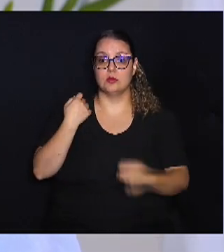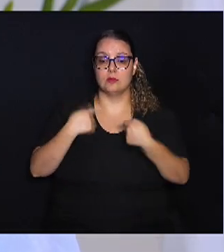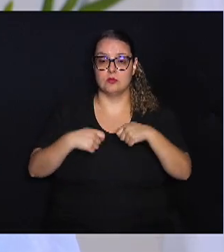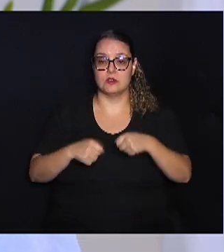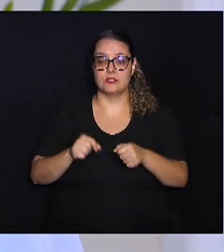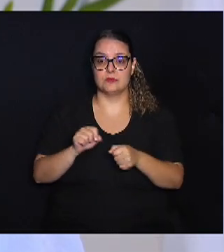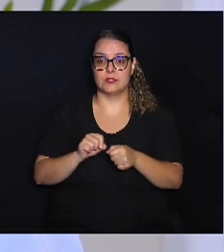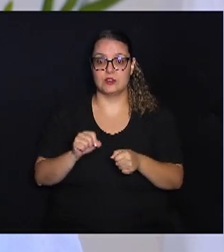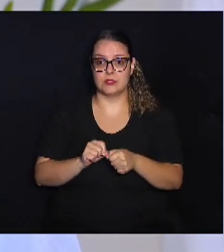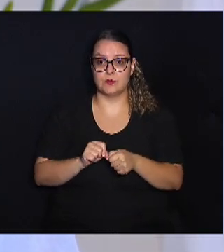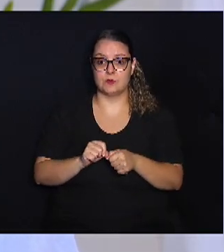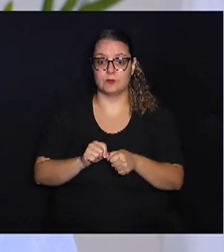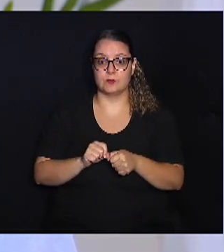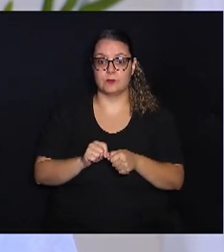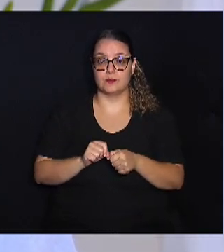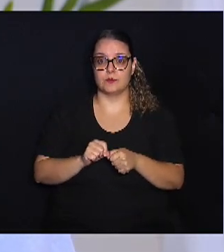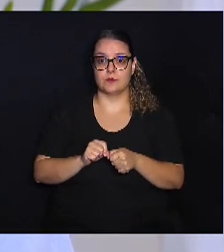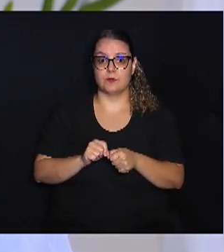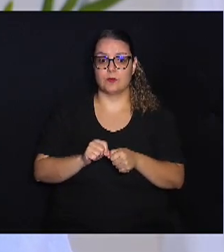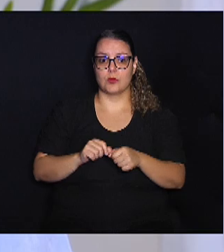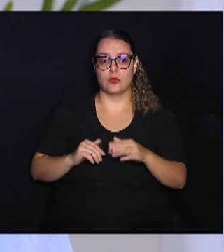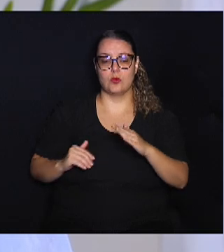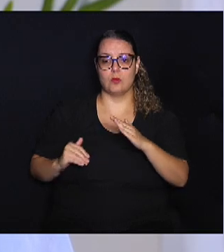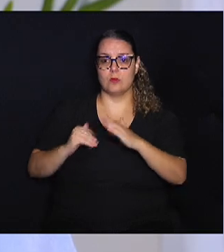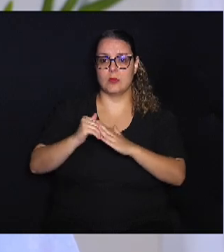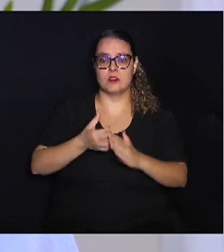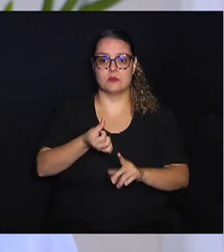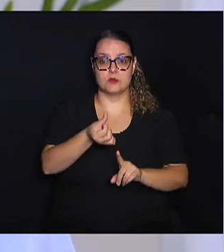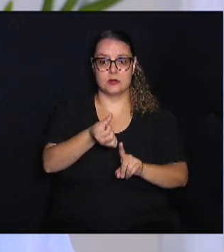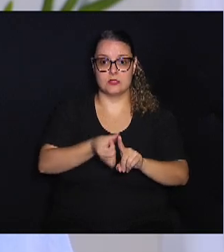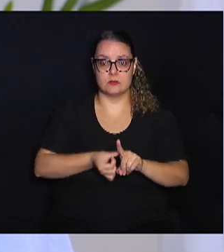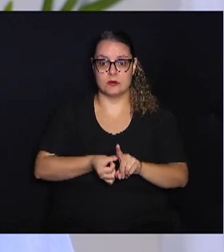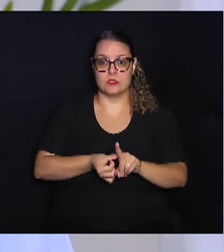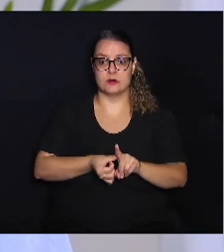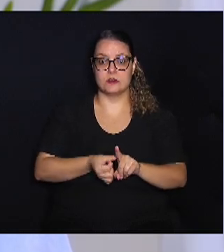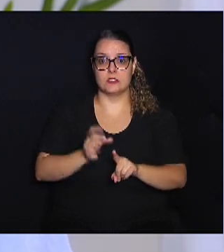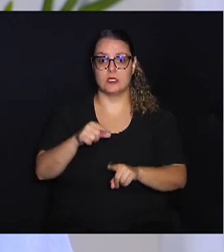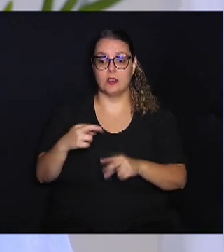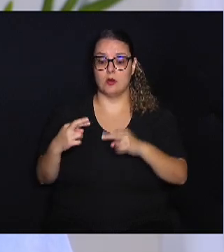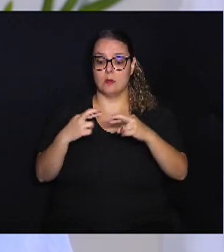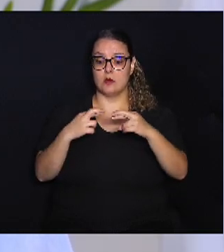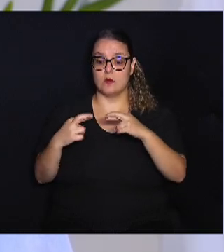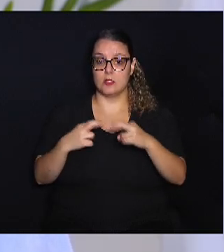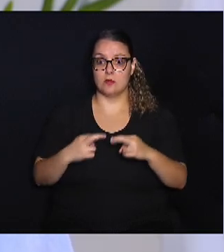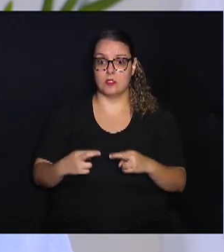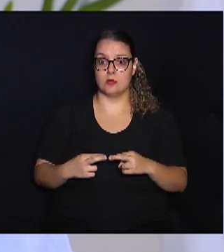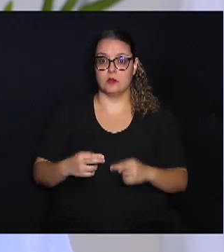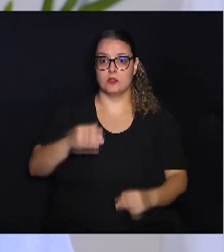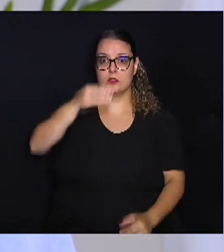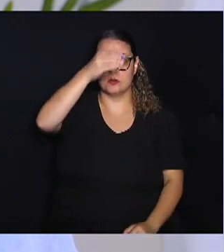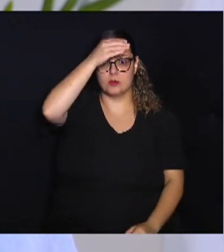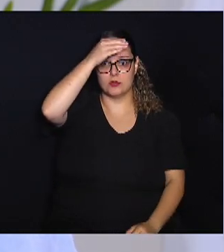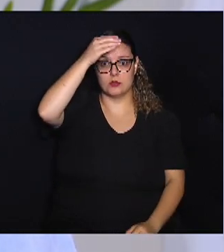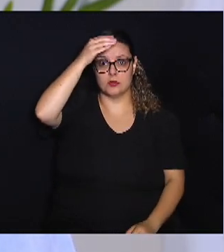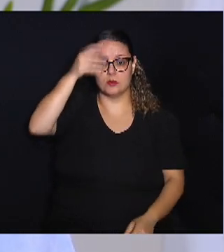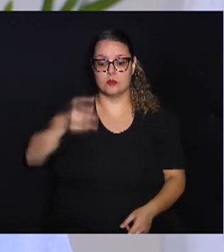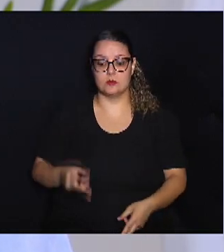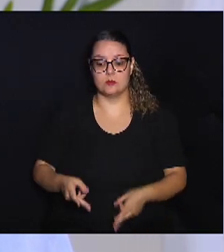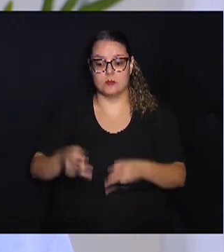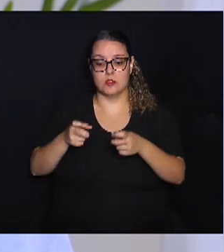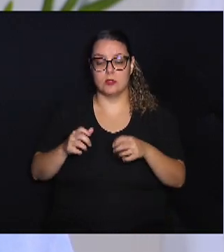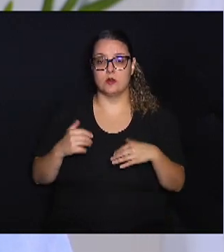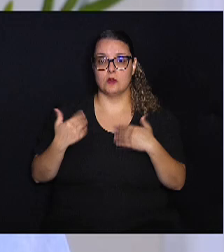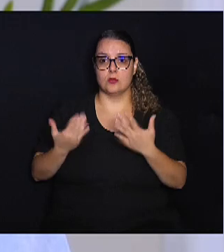fazer dentro de, assim, no máximo 6 meses, é dar uma verificada nos seus clientes e identificar